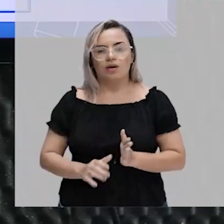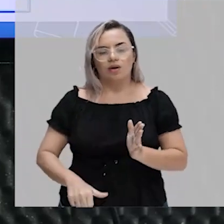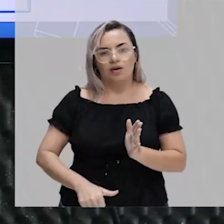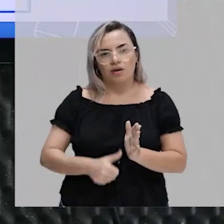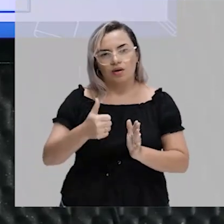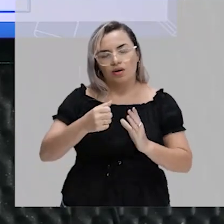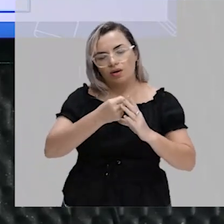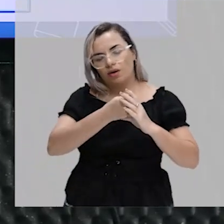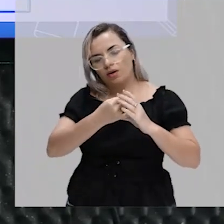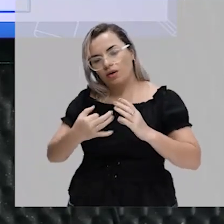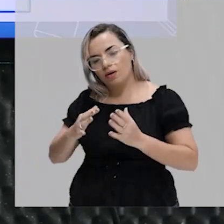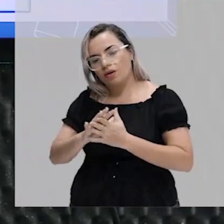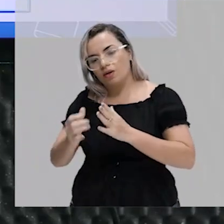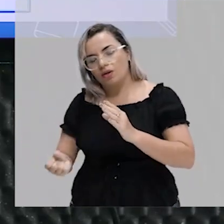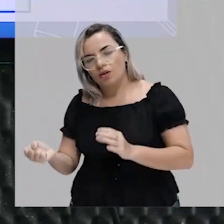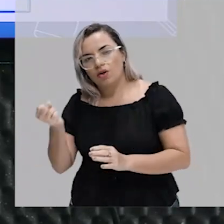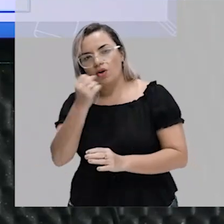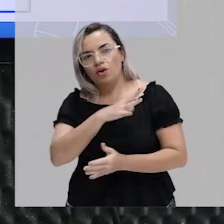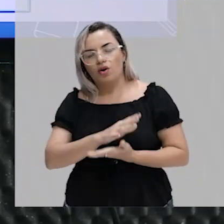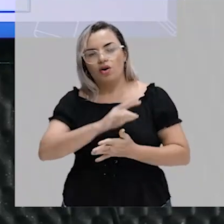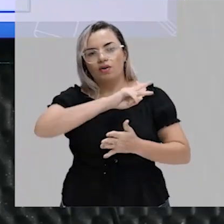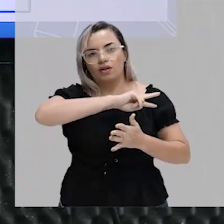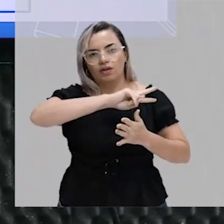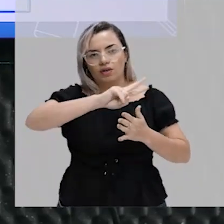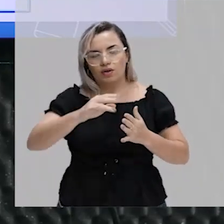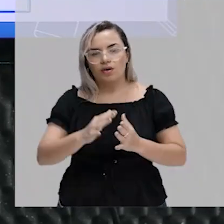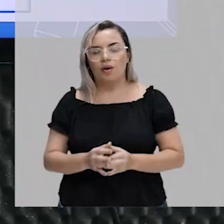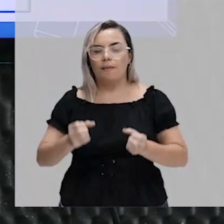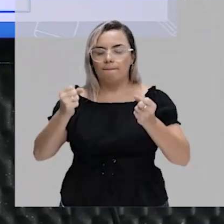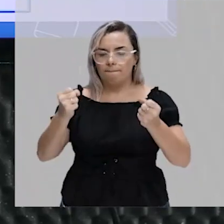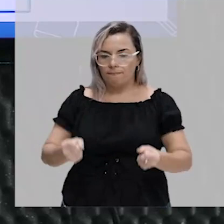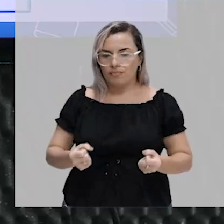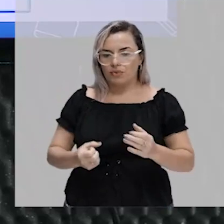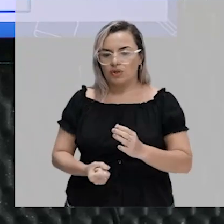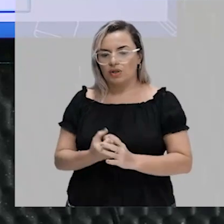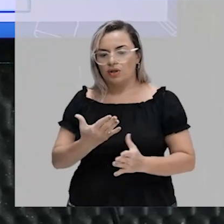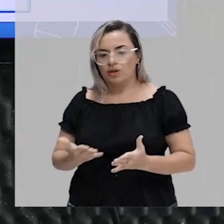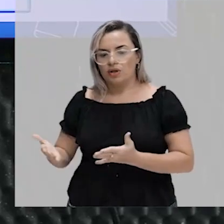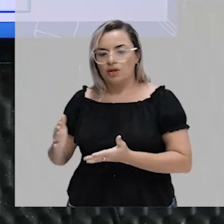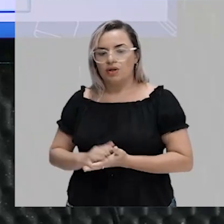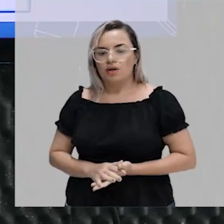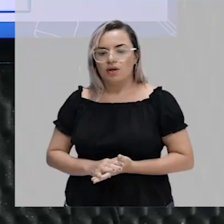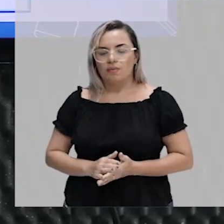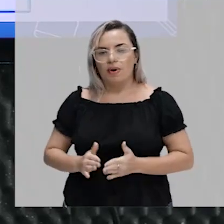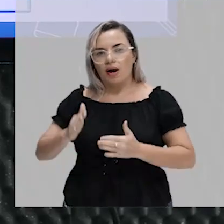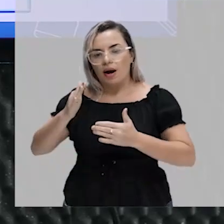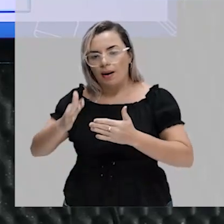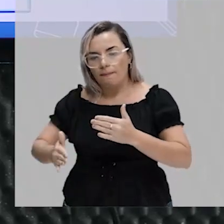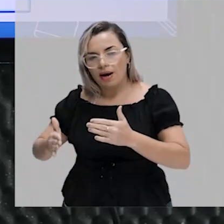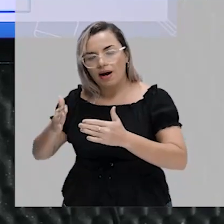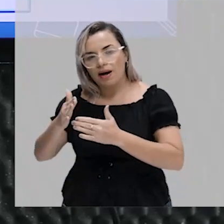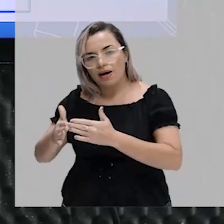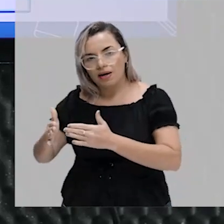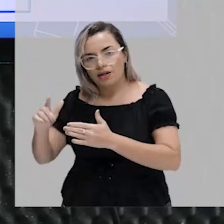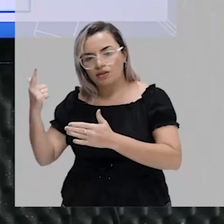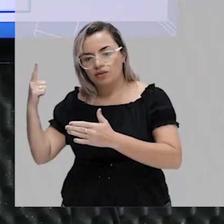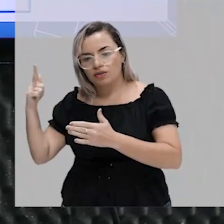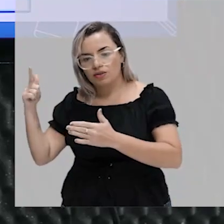novas espécies possam se formar. A separação geográfica, a formação de uma barreira geográfica, ela faz com